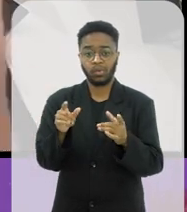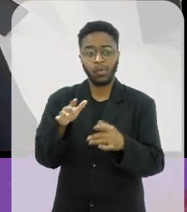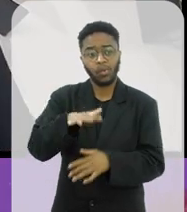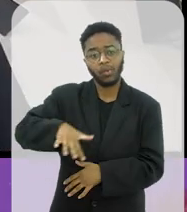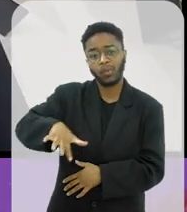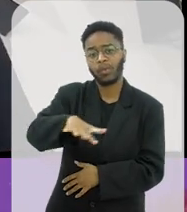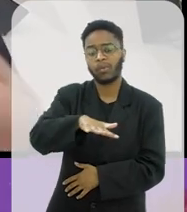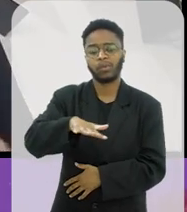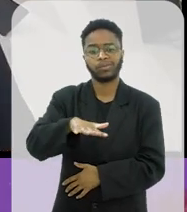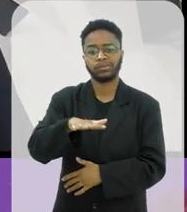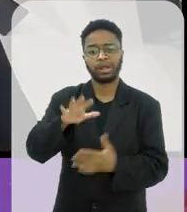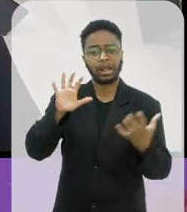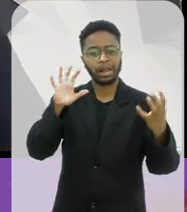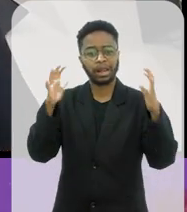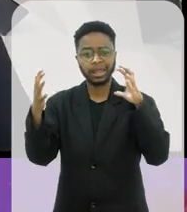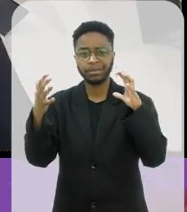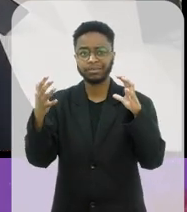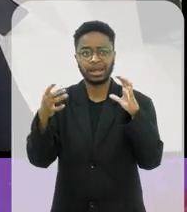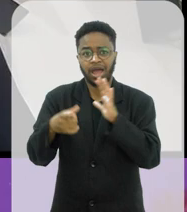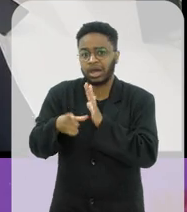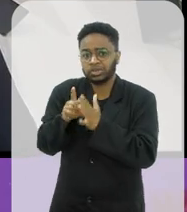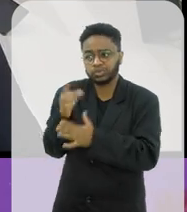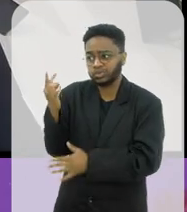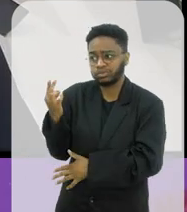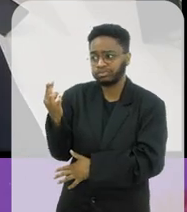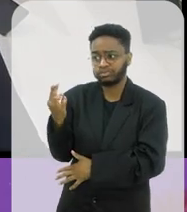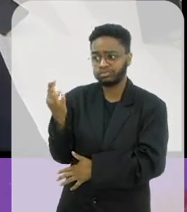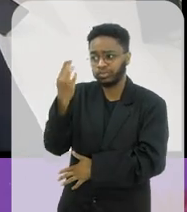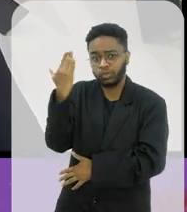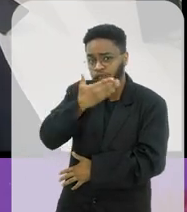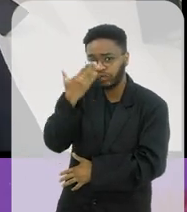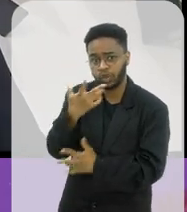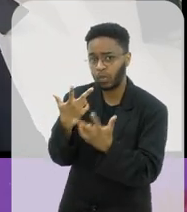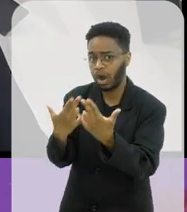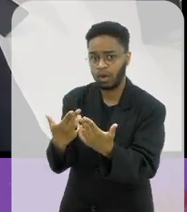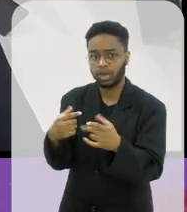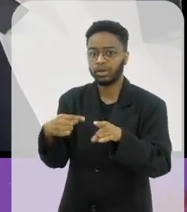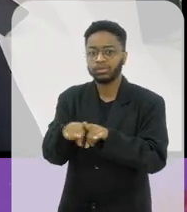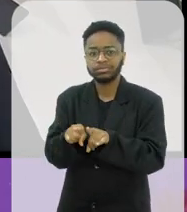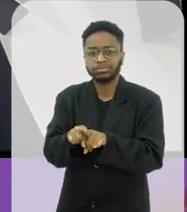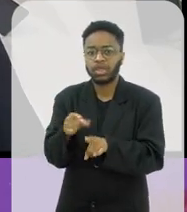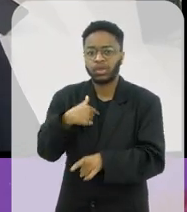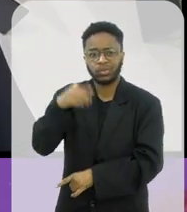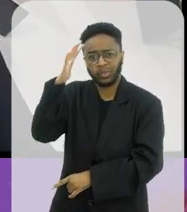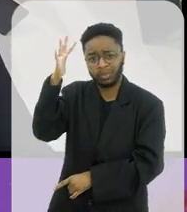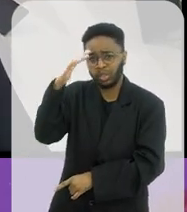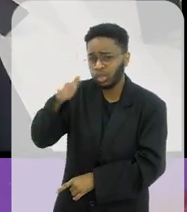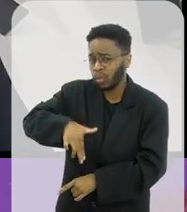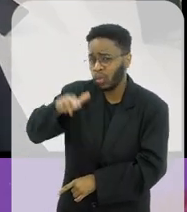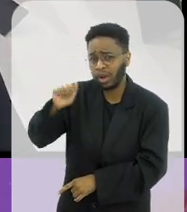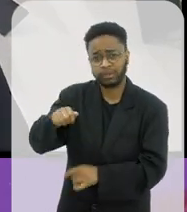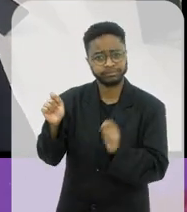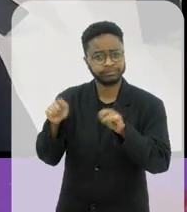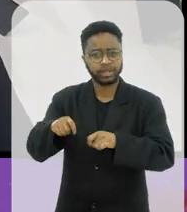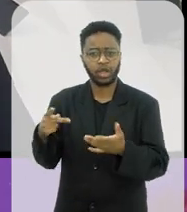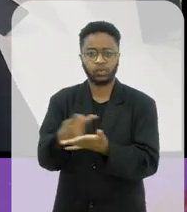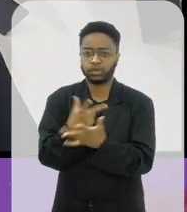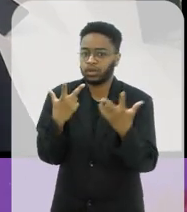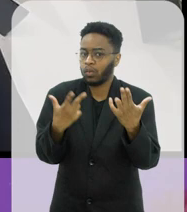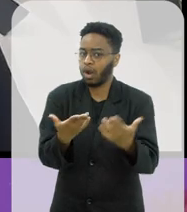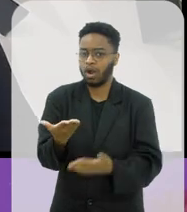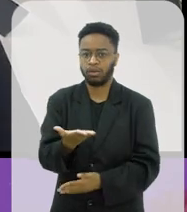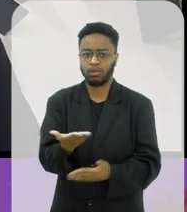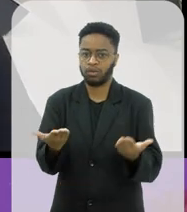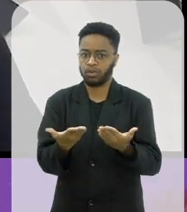uma condição climática sem precedentes que eu, sinceramente, não imaginaria que um dia o Rio Grande do Sul poderia